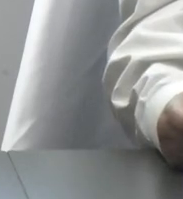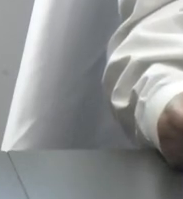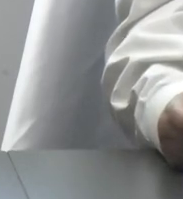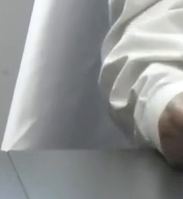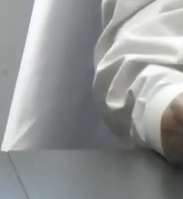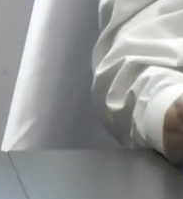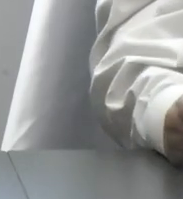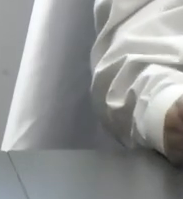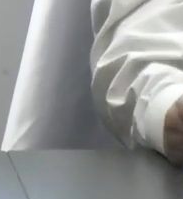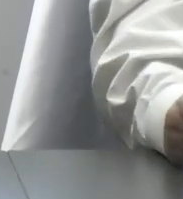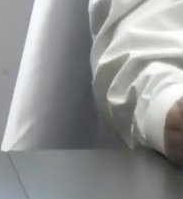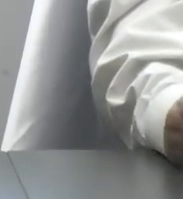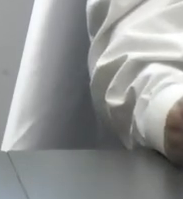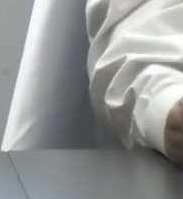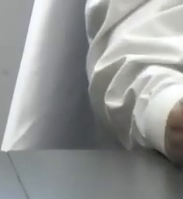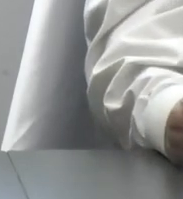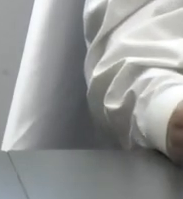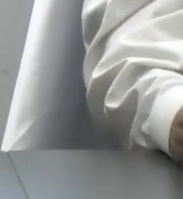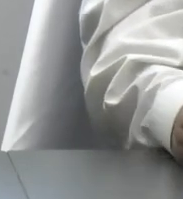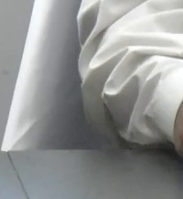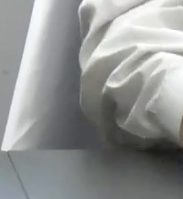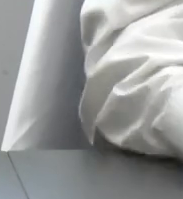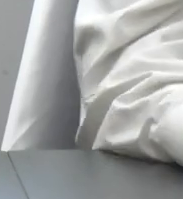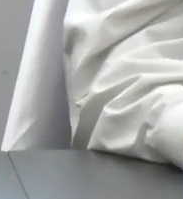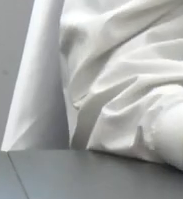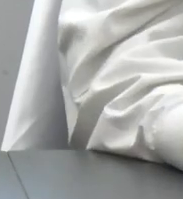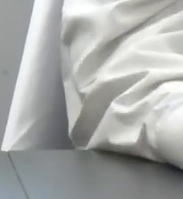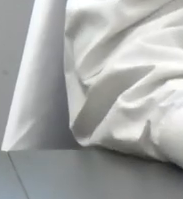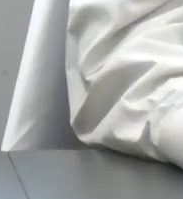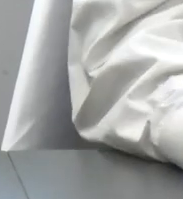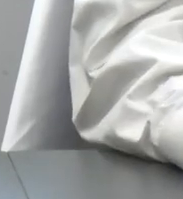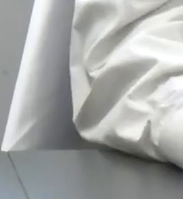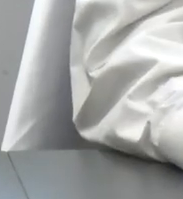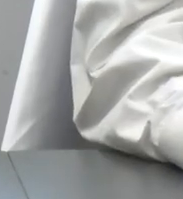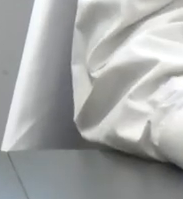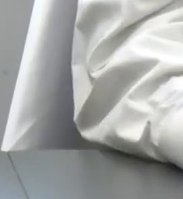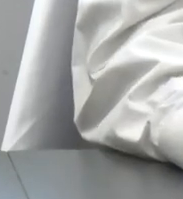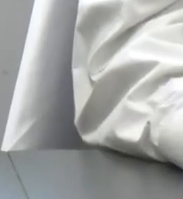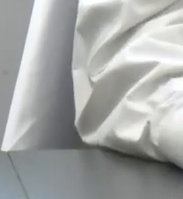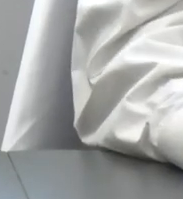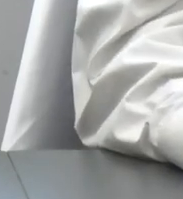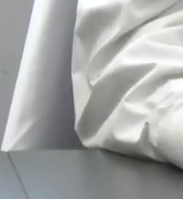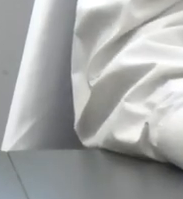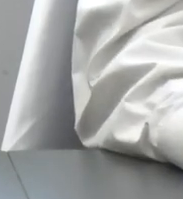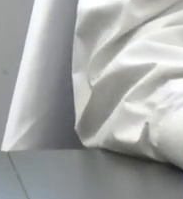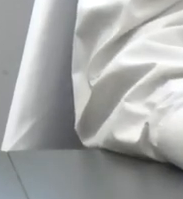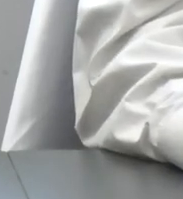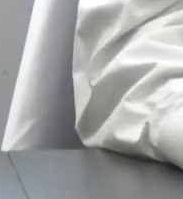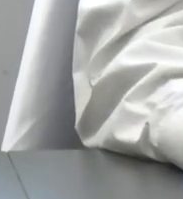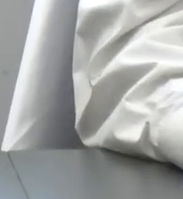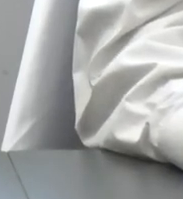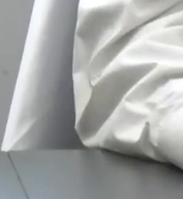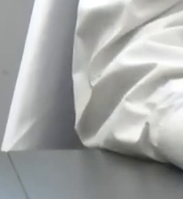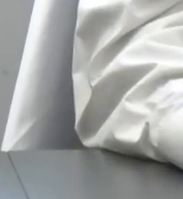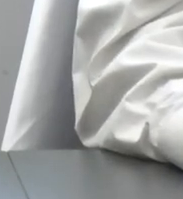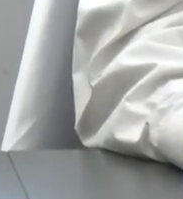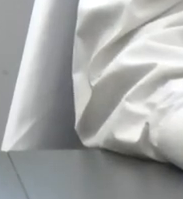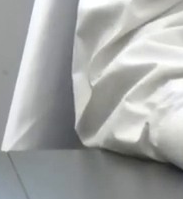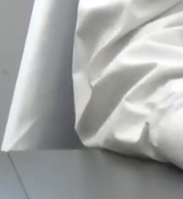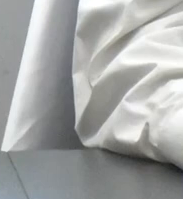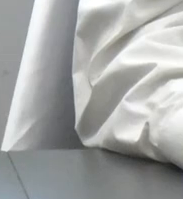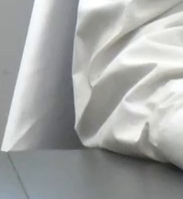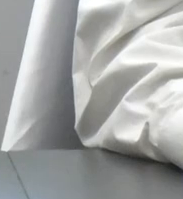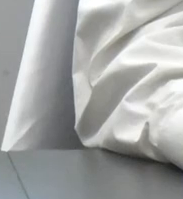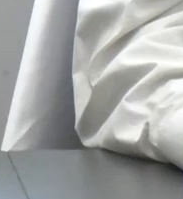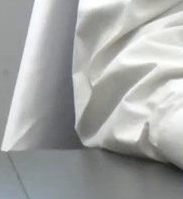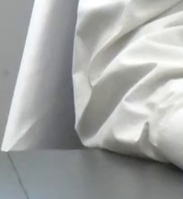historicamente foram violentados estuprados assassinados em nome de um suposto